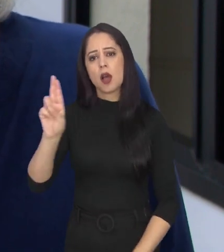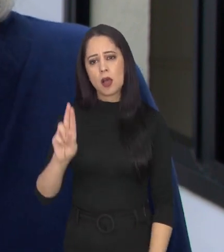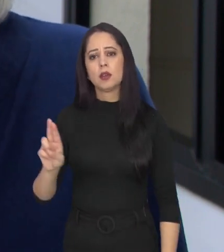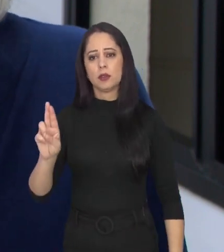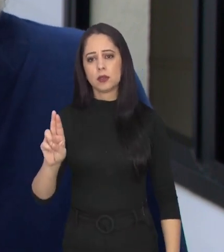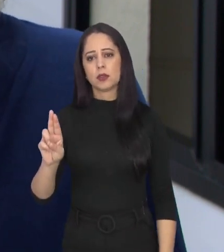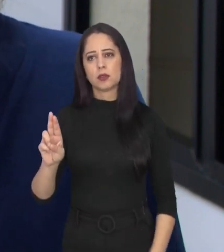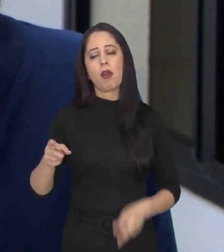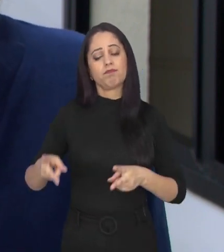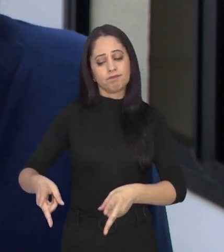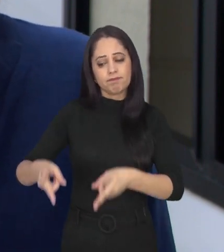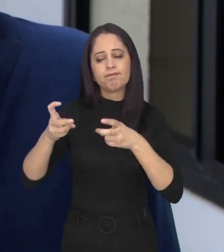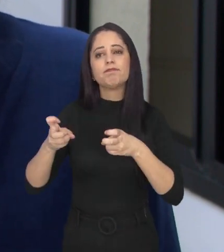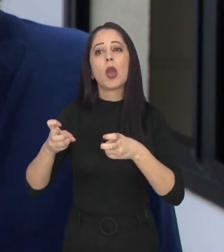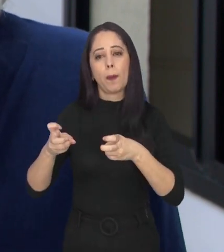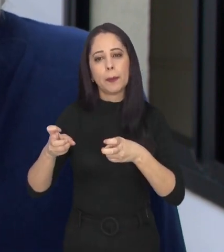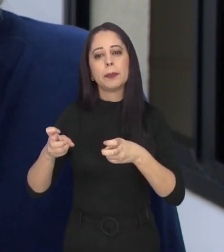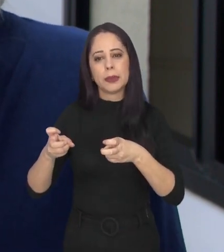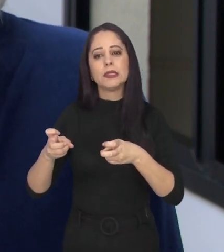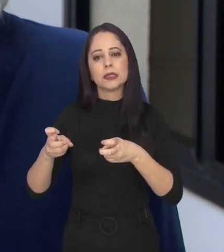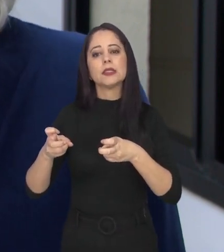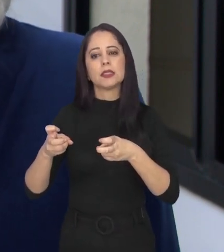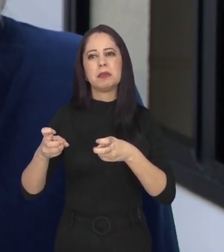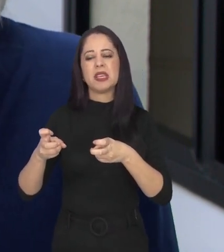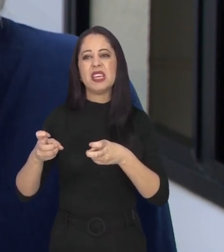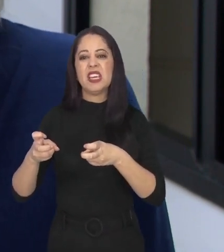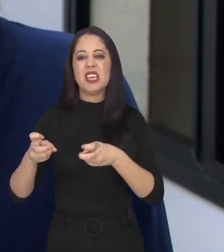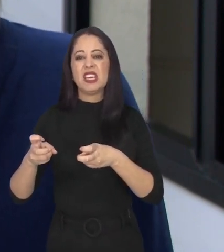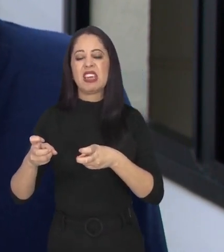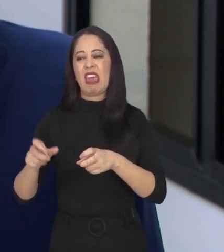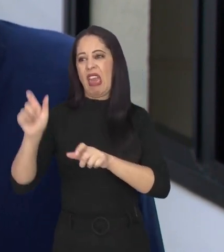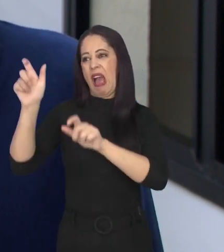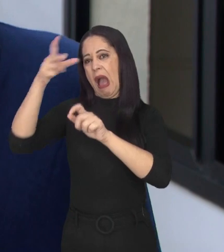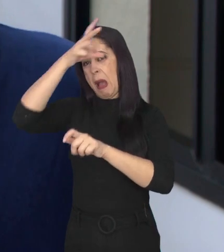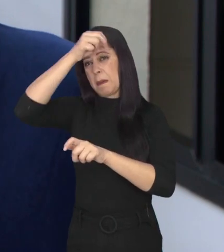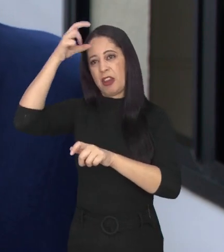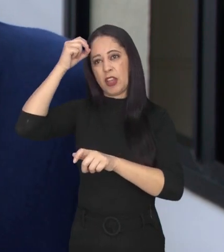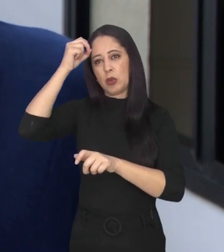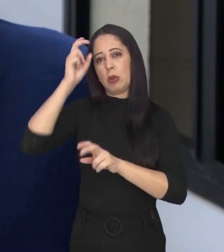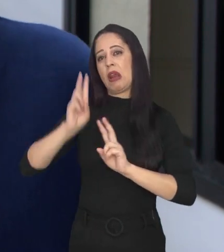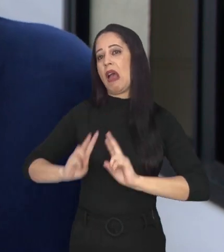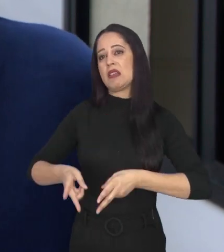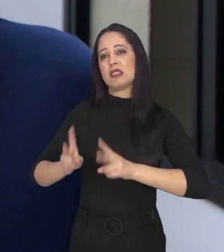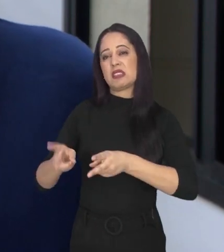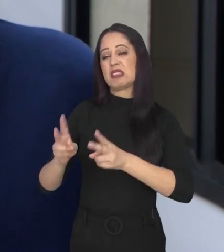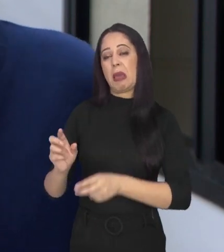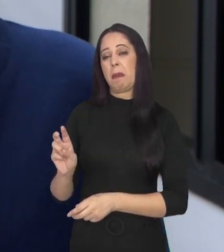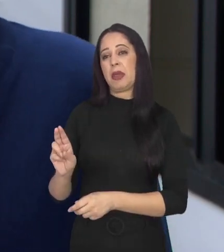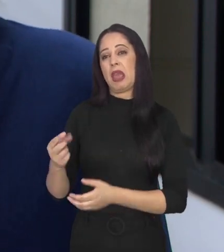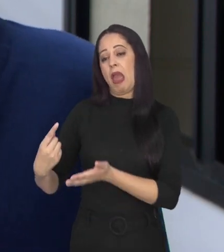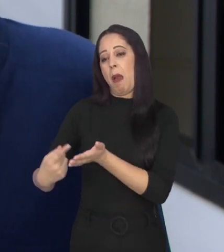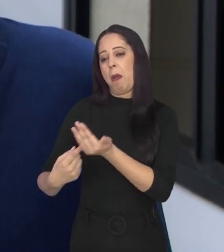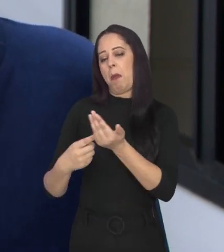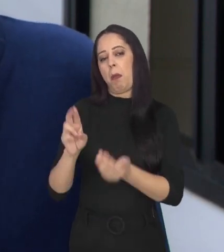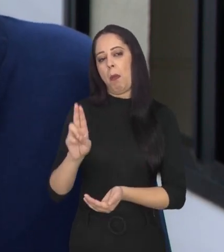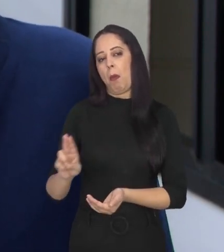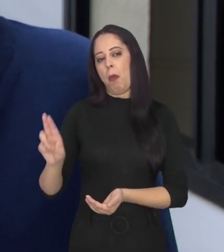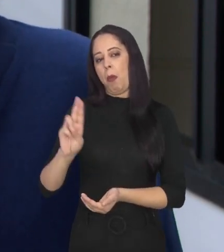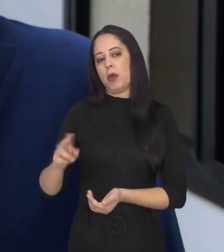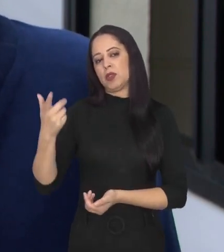temos visto que muitos setores da prefeitura não dão essa atualização nesse portal. Então, eu acho que tem que